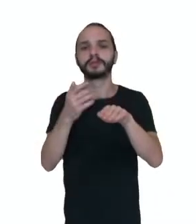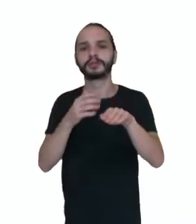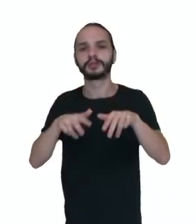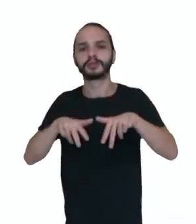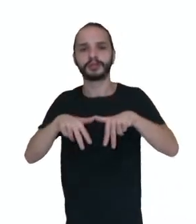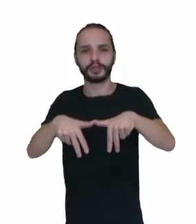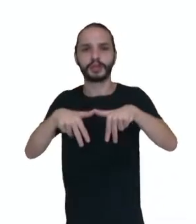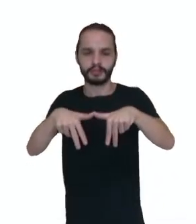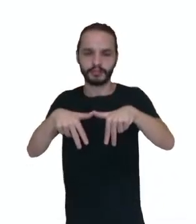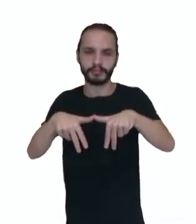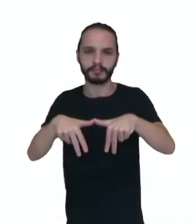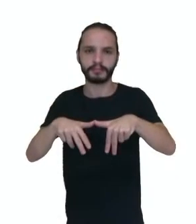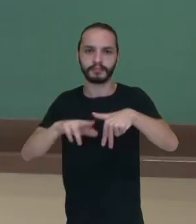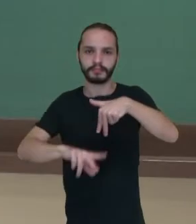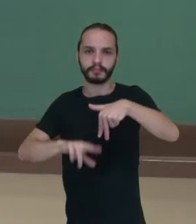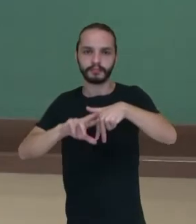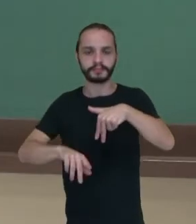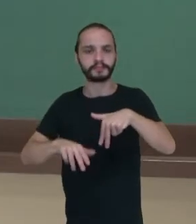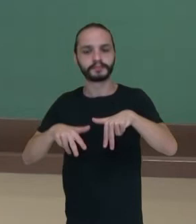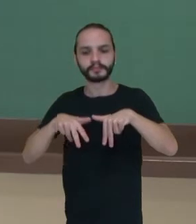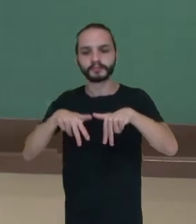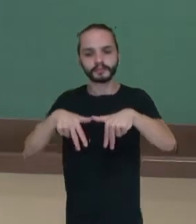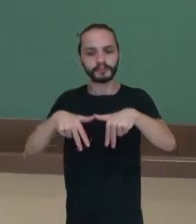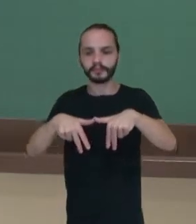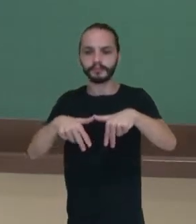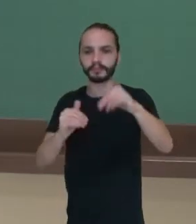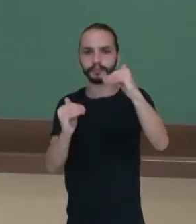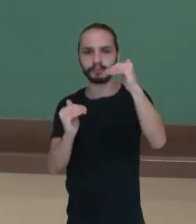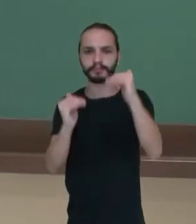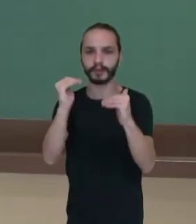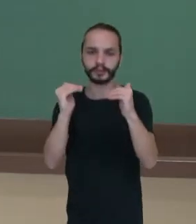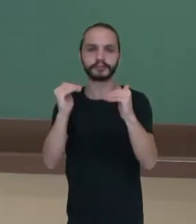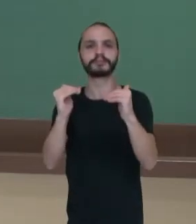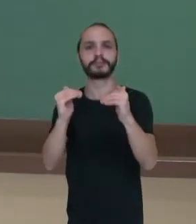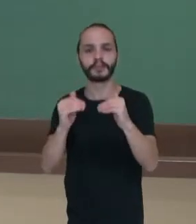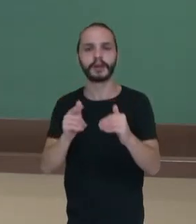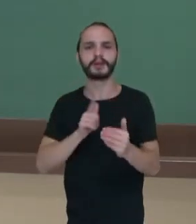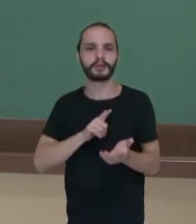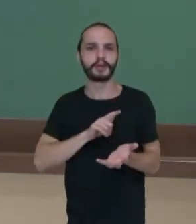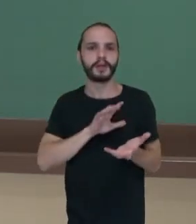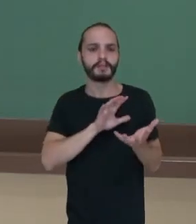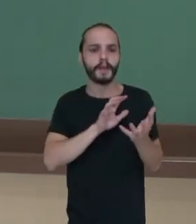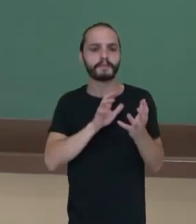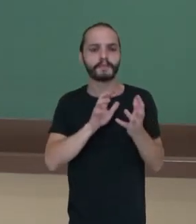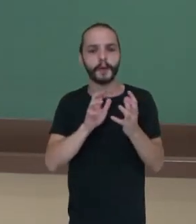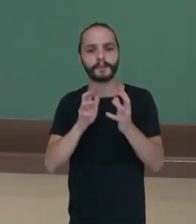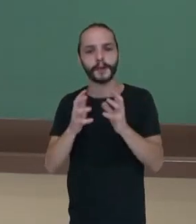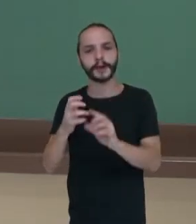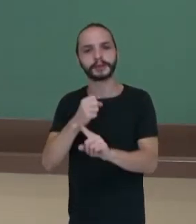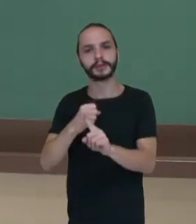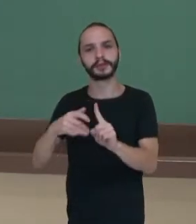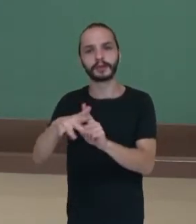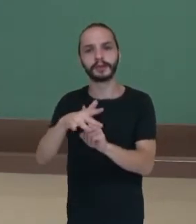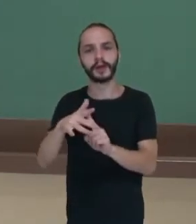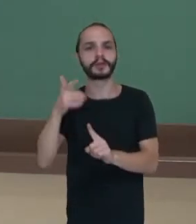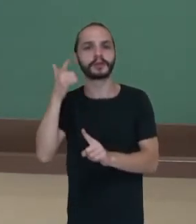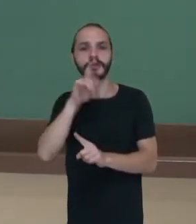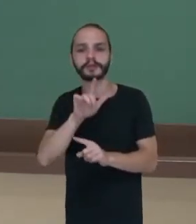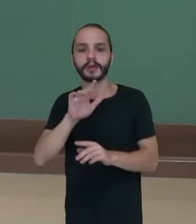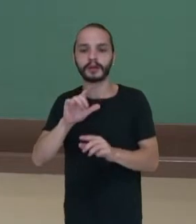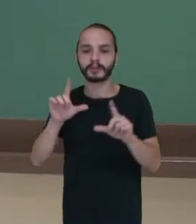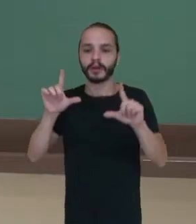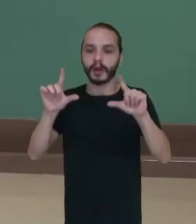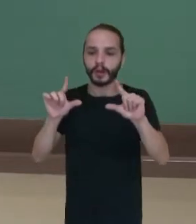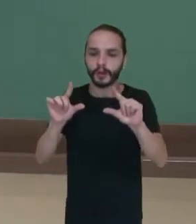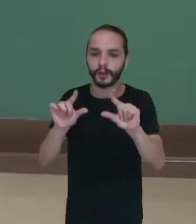vários fatores ali de transformação da sociedade que vão contribuir para diminuir essas desigualdades de rendimentos